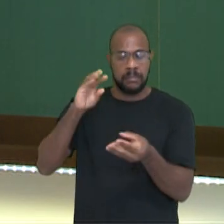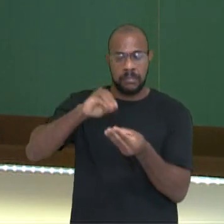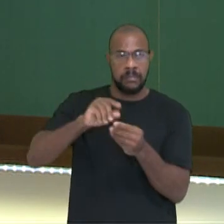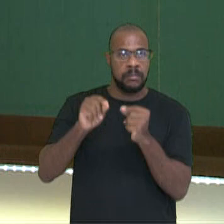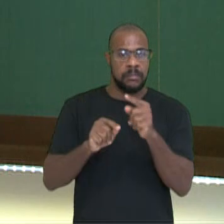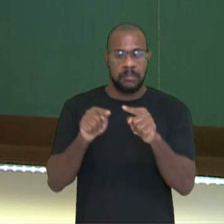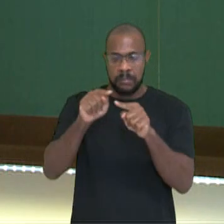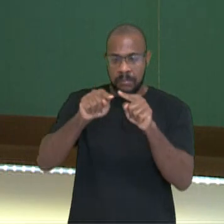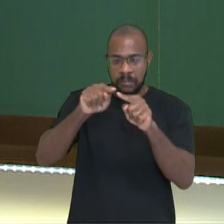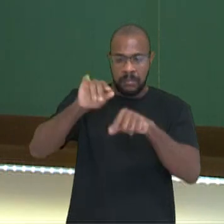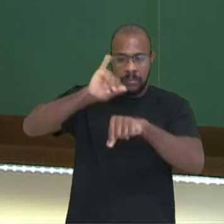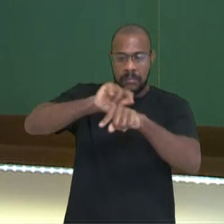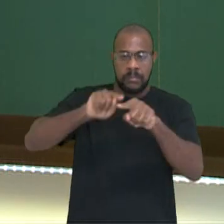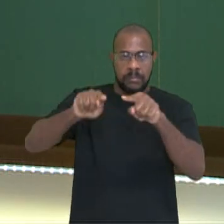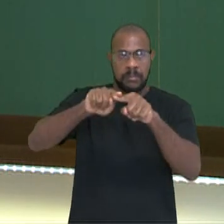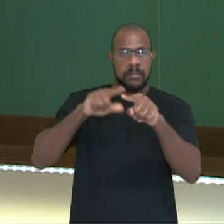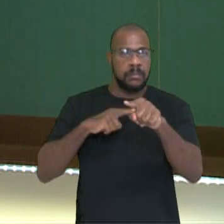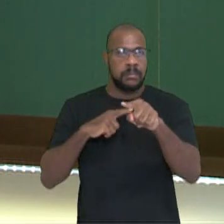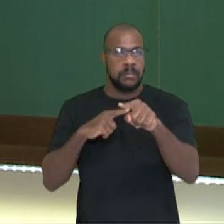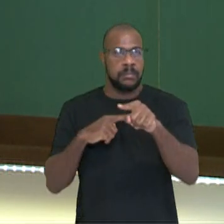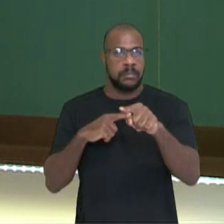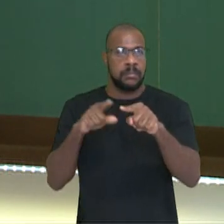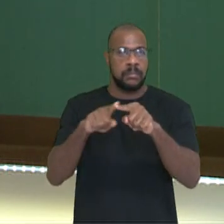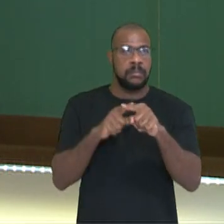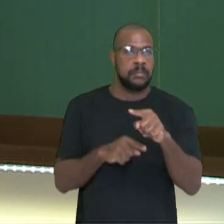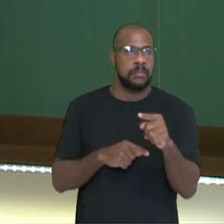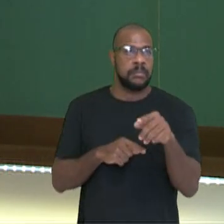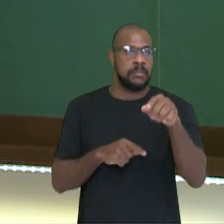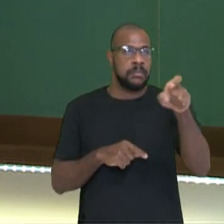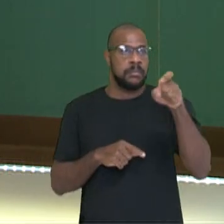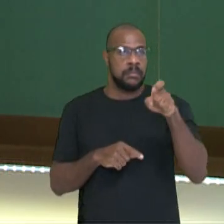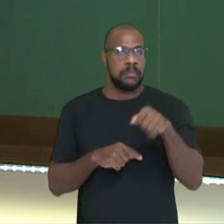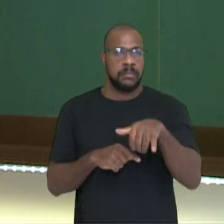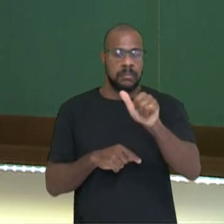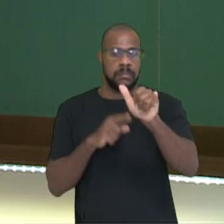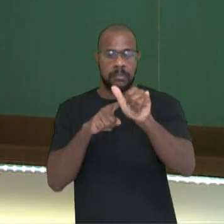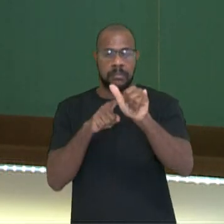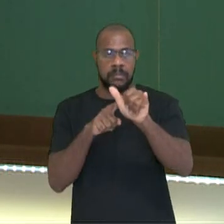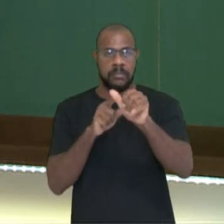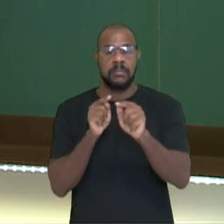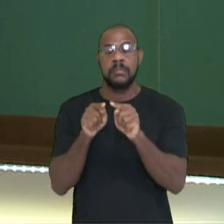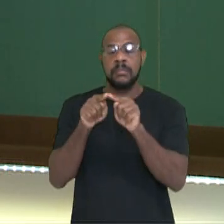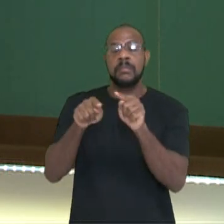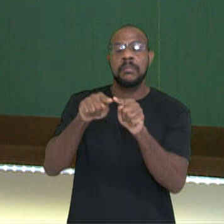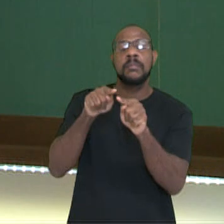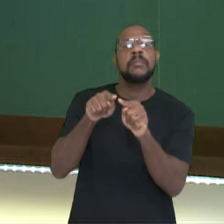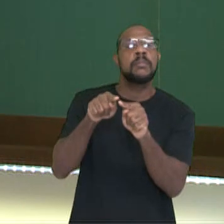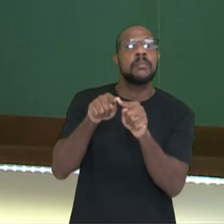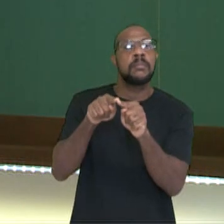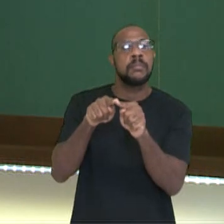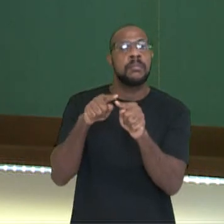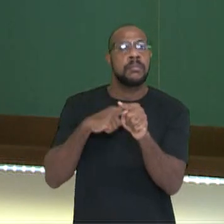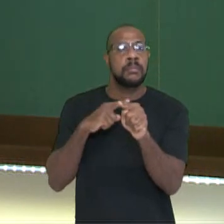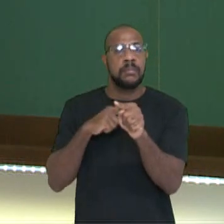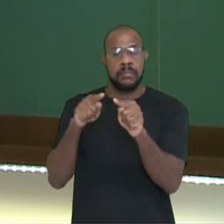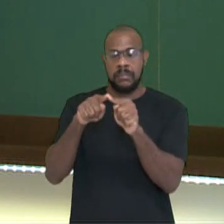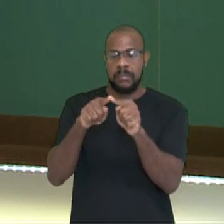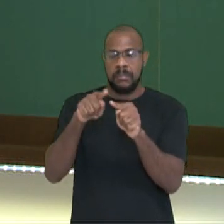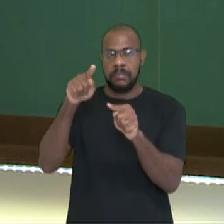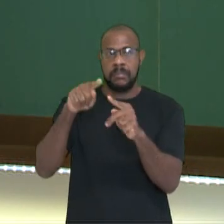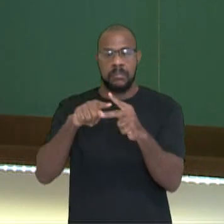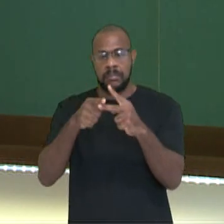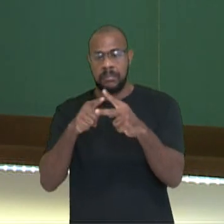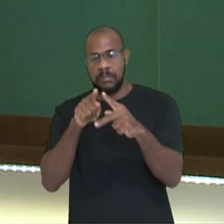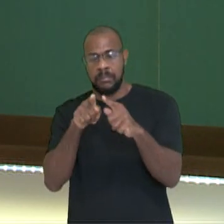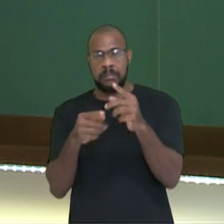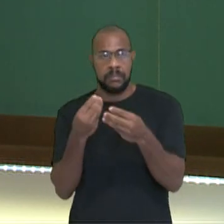centro da circunferência tem as coordenadas x do centro e y do centro, que são um ponto no plano cartesiano. Esse,